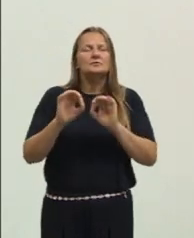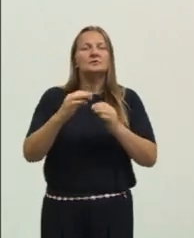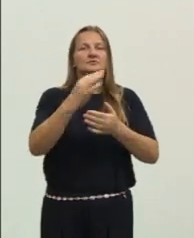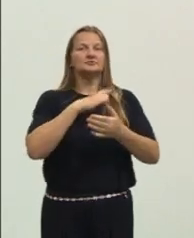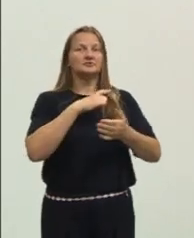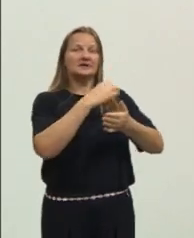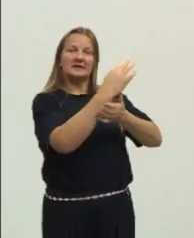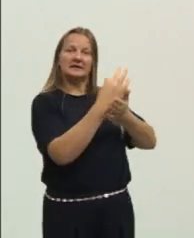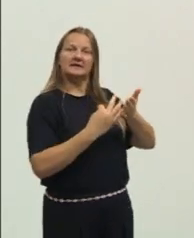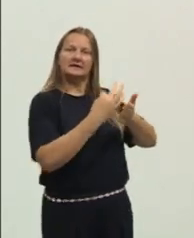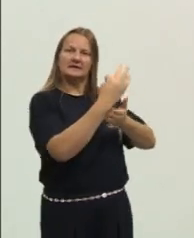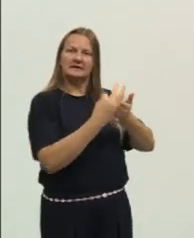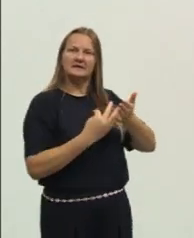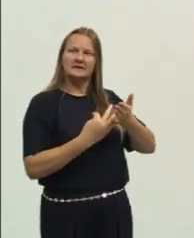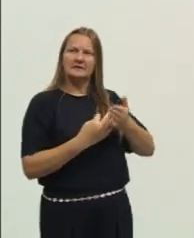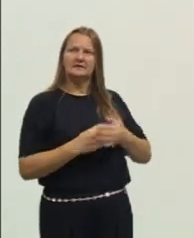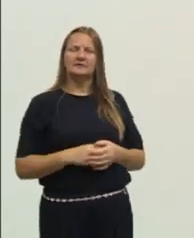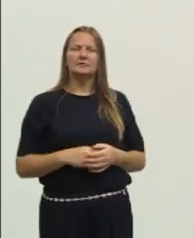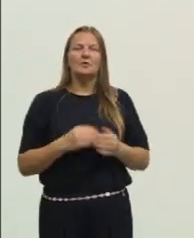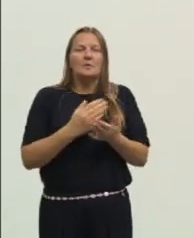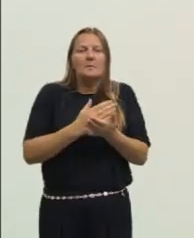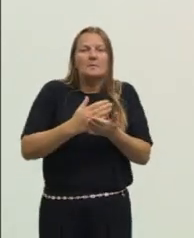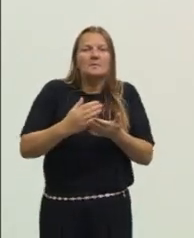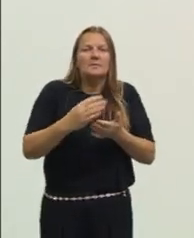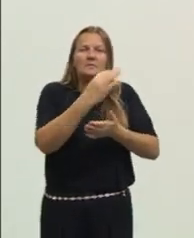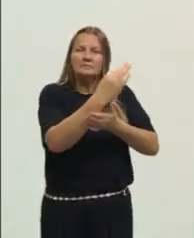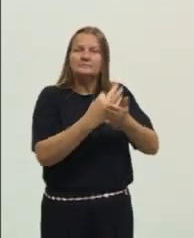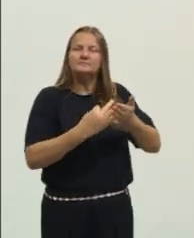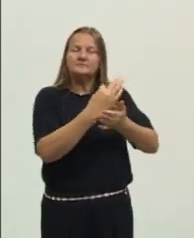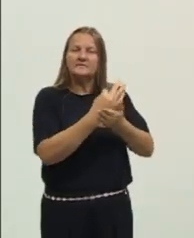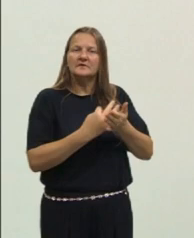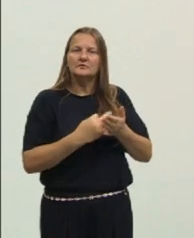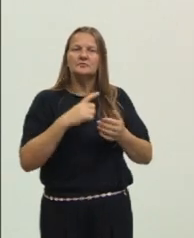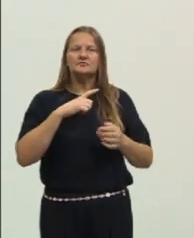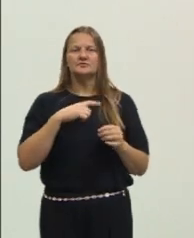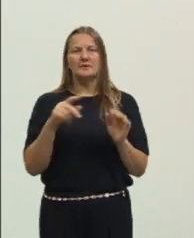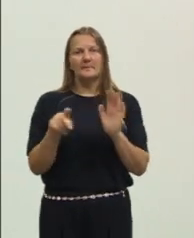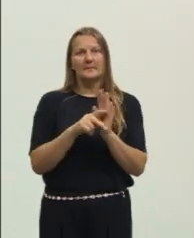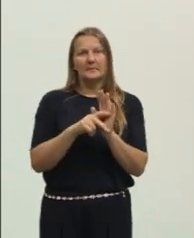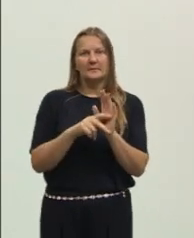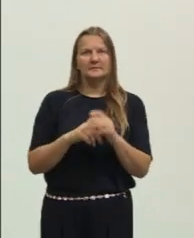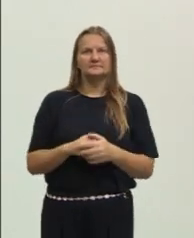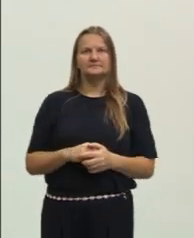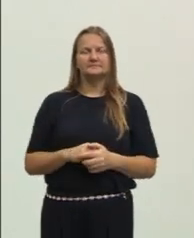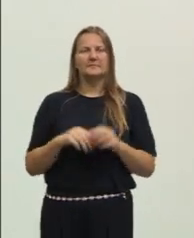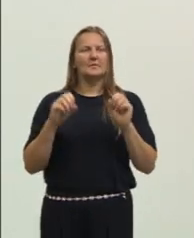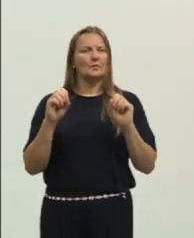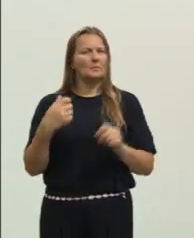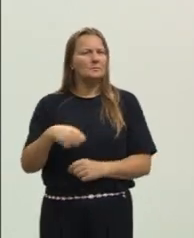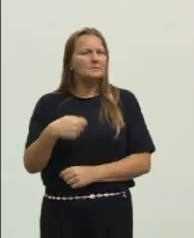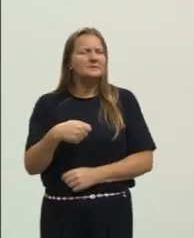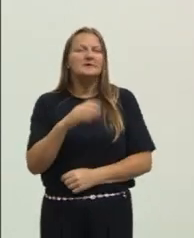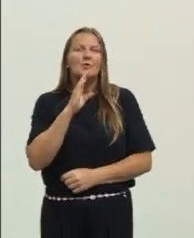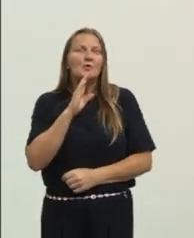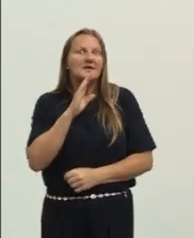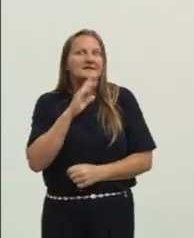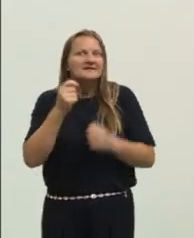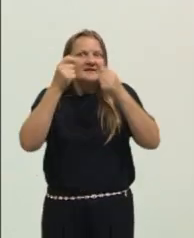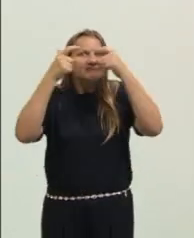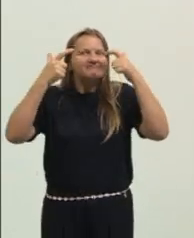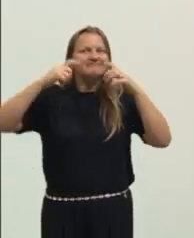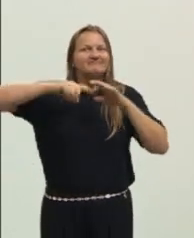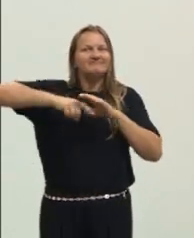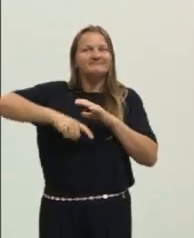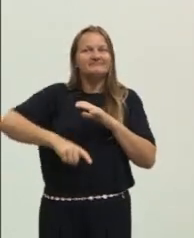texto para situar O estudante né e a partir texto vinham as questões mas aí que tá é preciso ter conhecimento porque